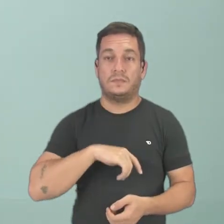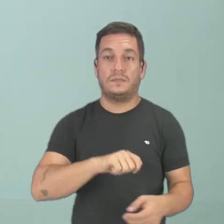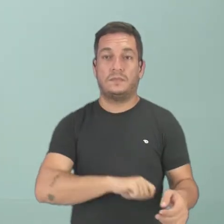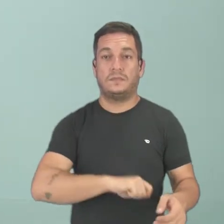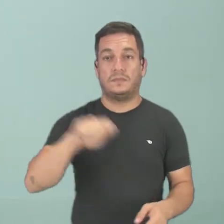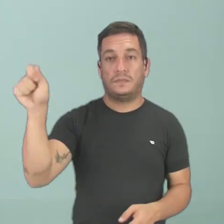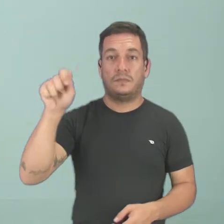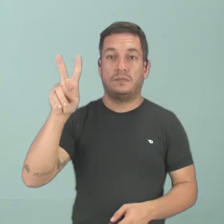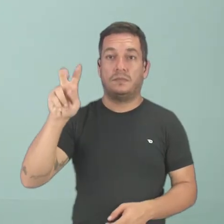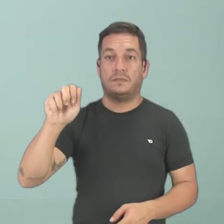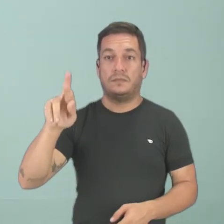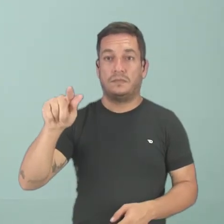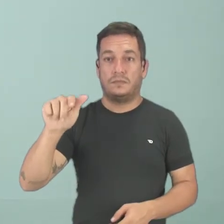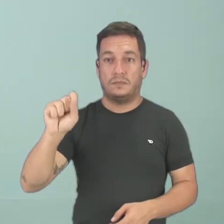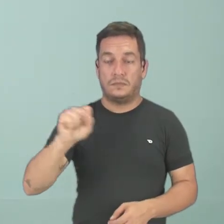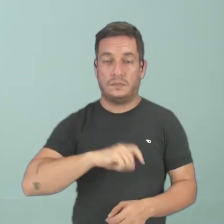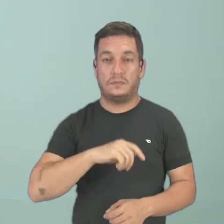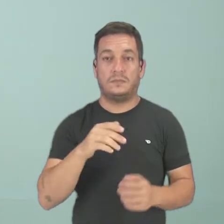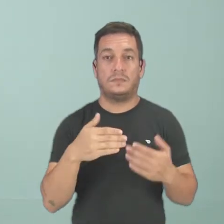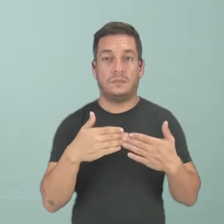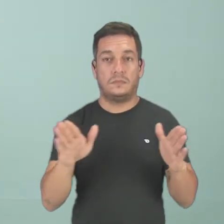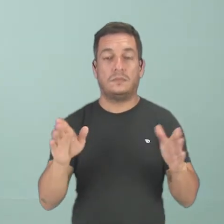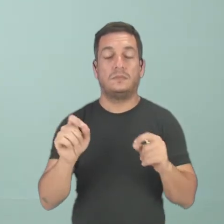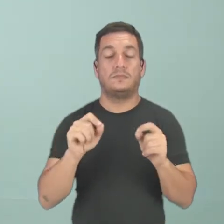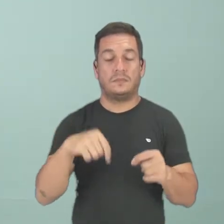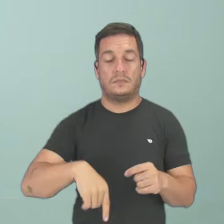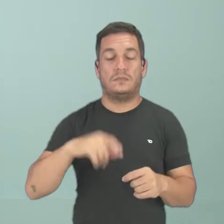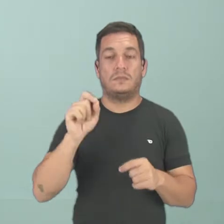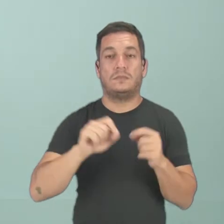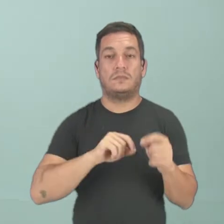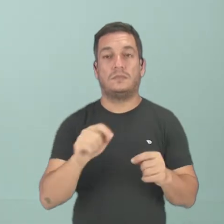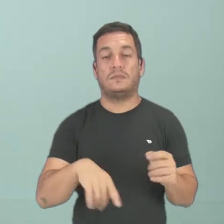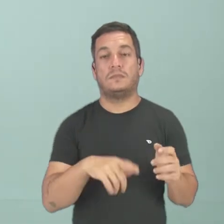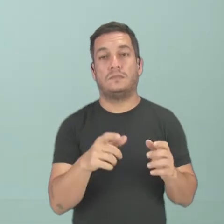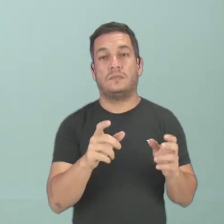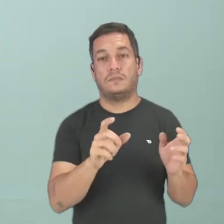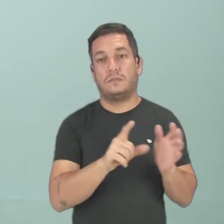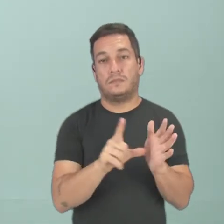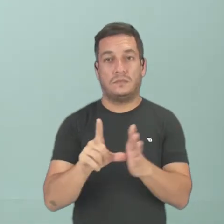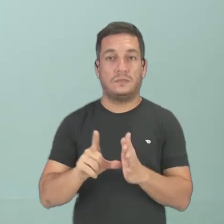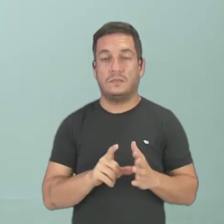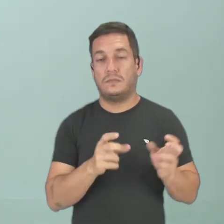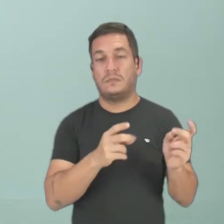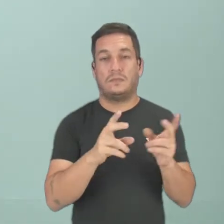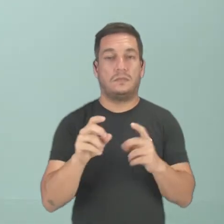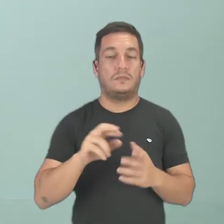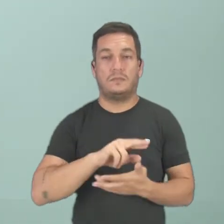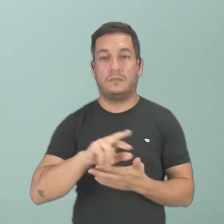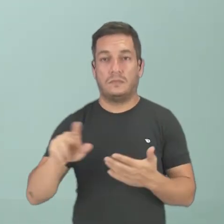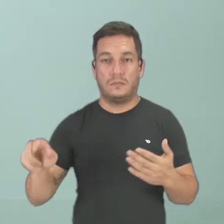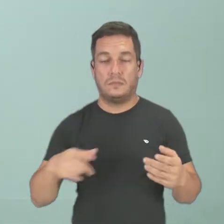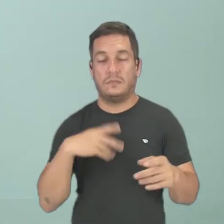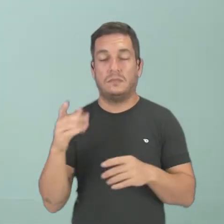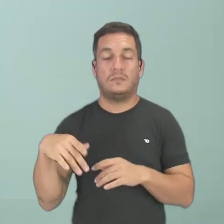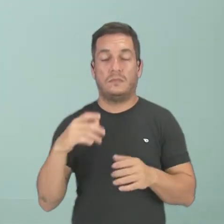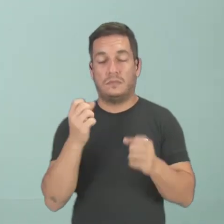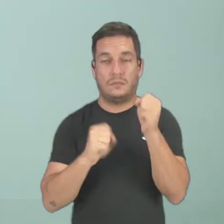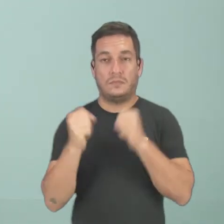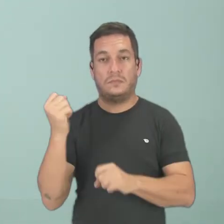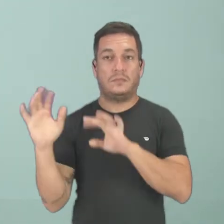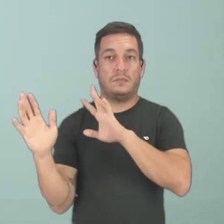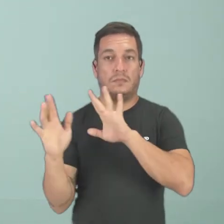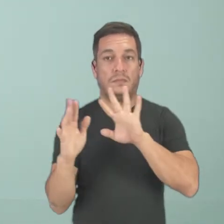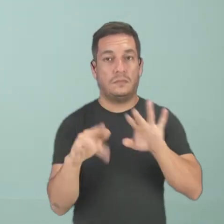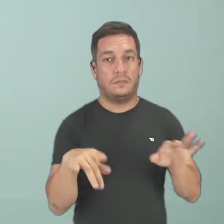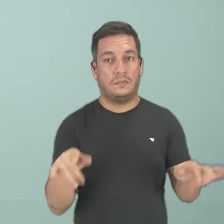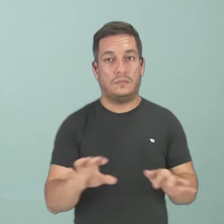que abriu as portas, né, do nosso mercado para que outras indústrias viessem chegar aqui no Brasil. E a criação da